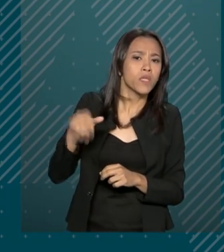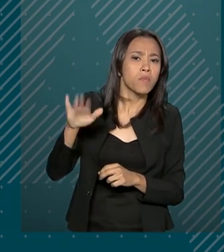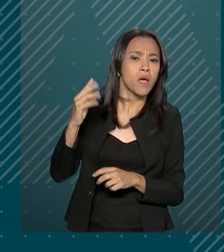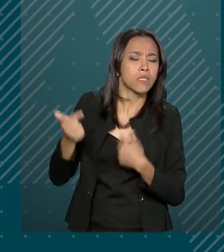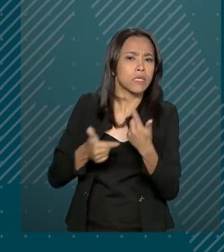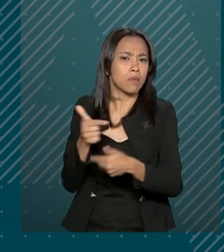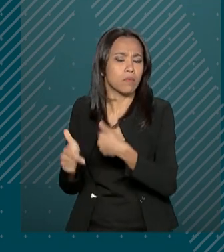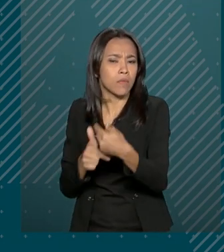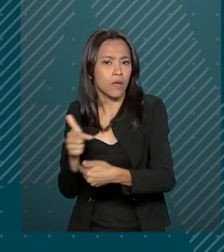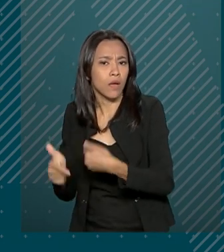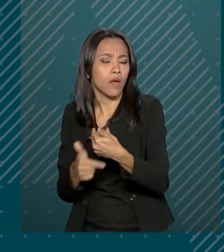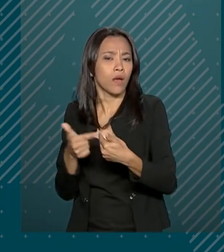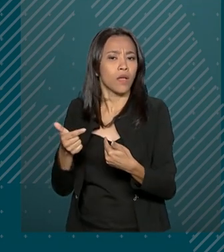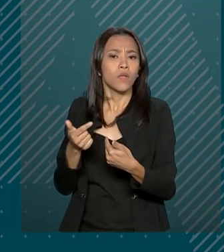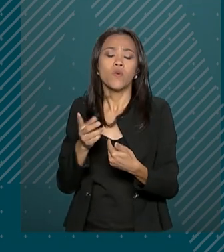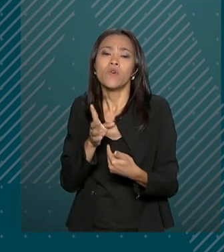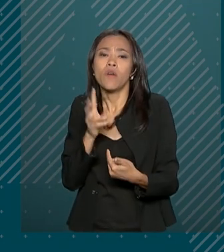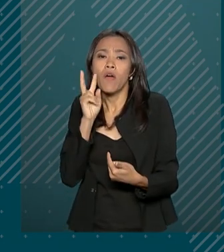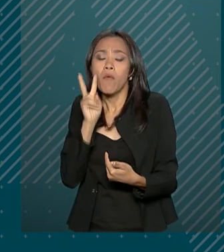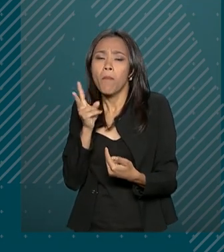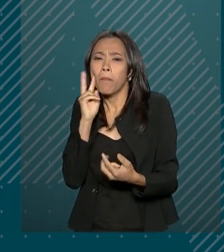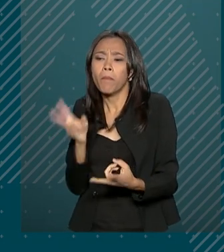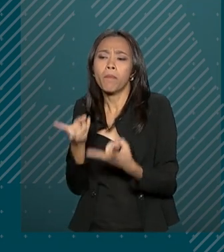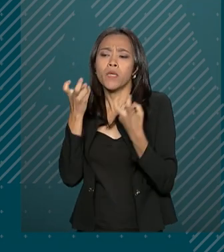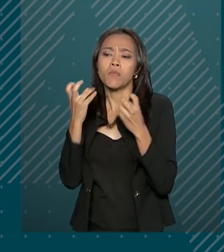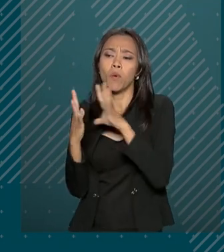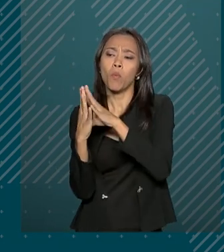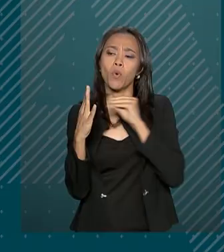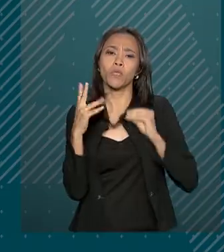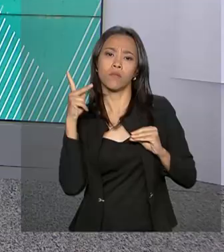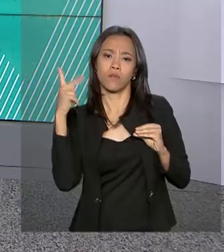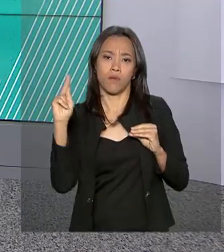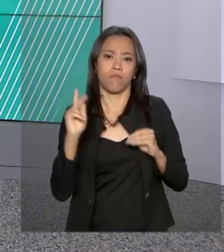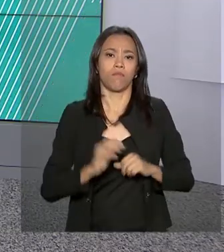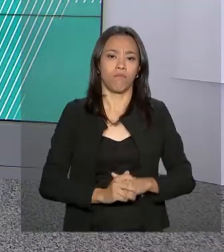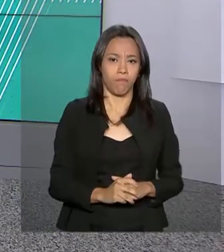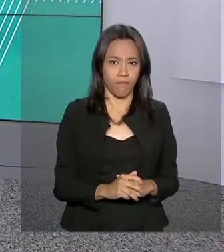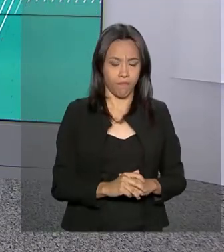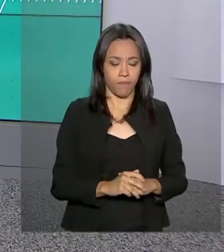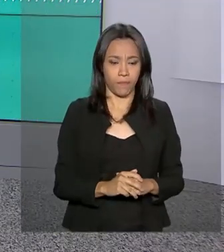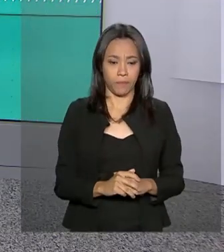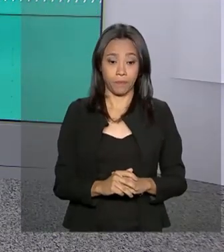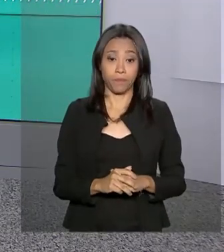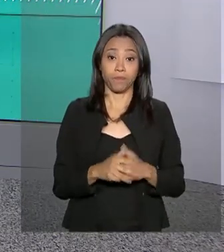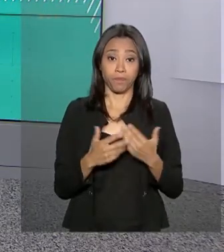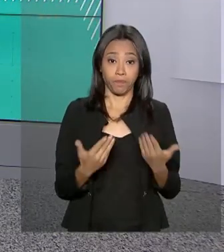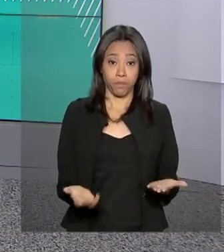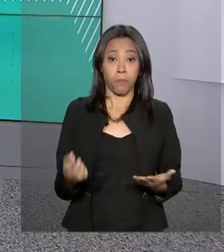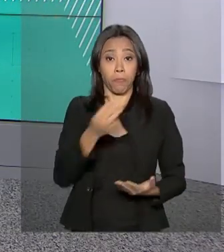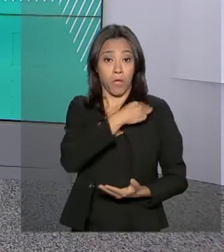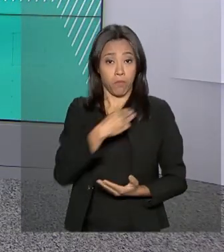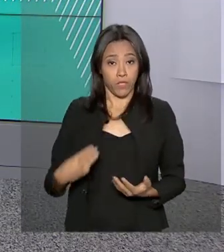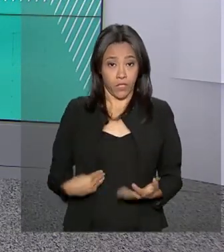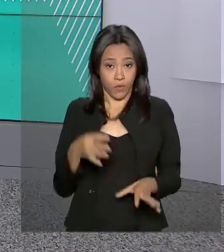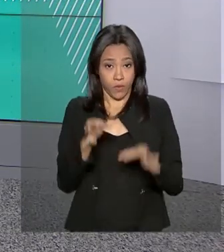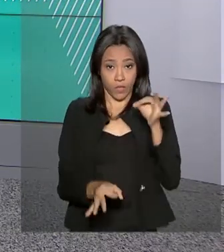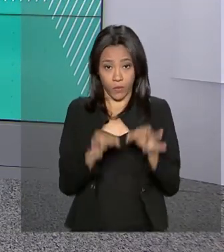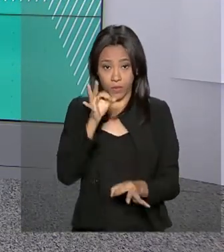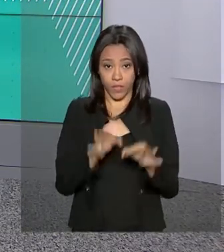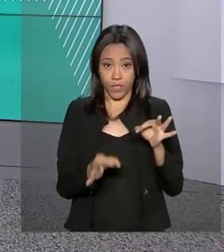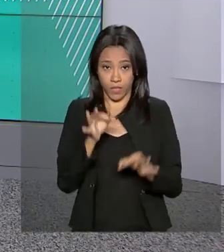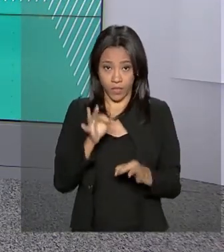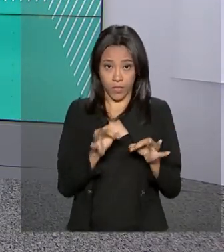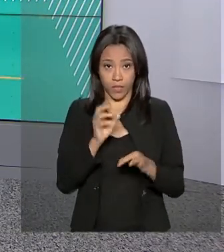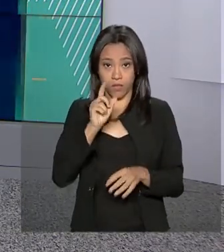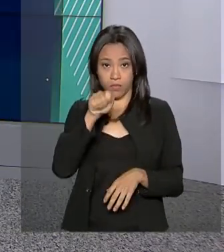façamos aqui. Usemos um exemplo deles lá, como lições aprendidas, para fazer o melhor aqui. O ministro da Justiça e Segurança Pública,